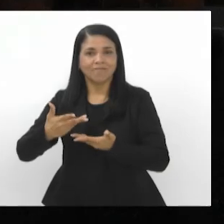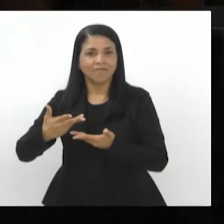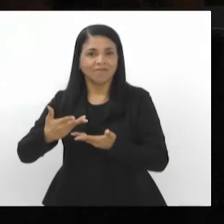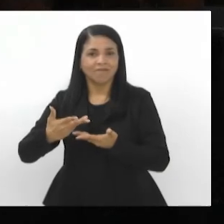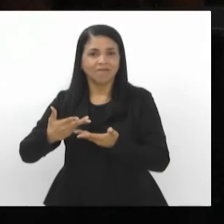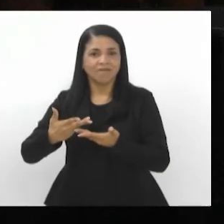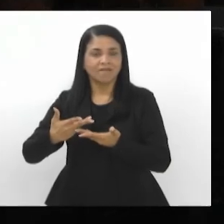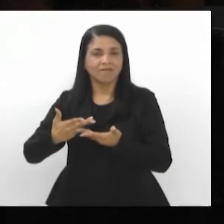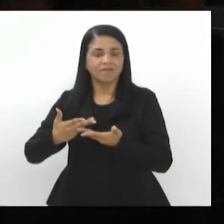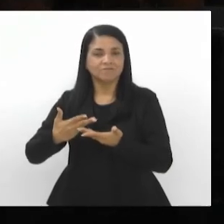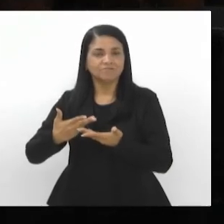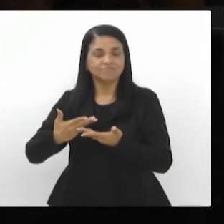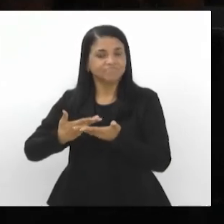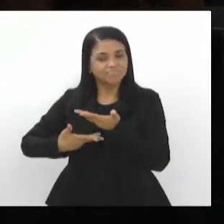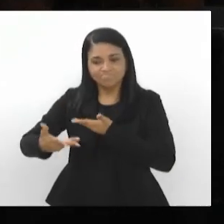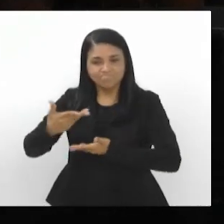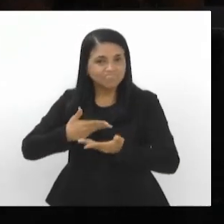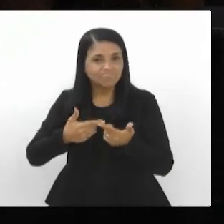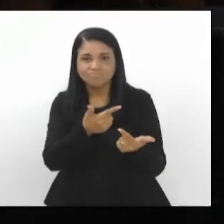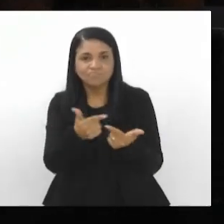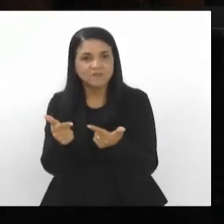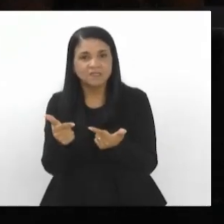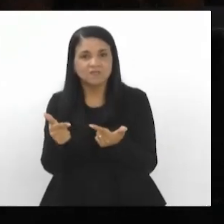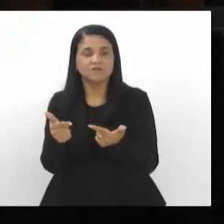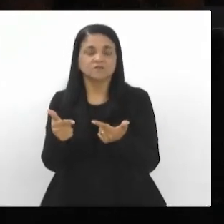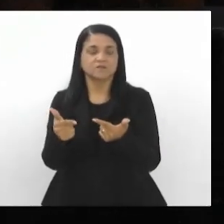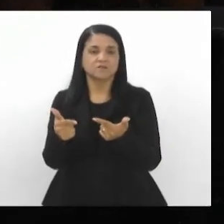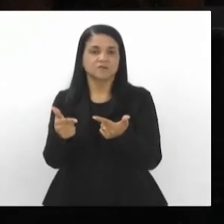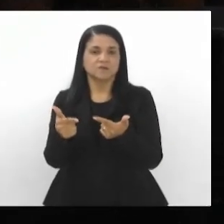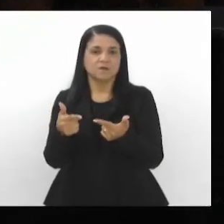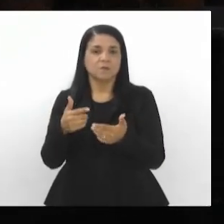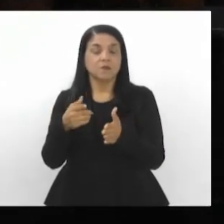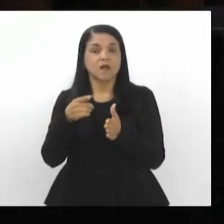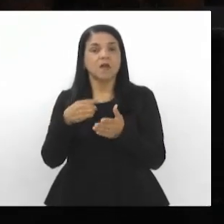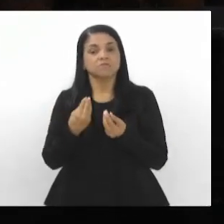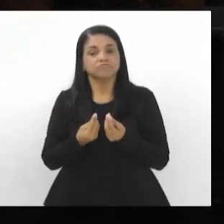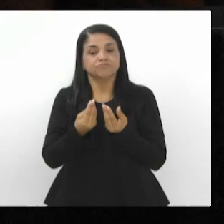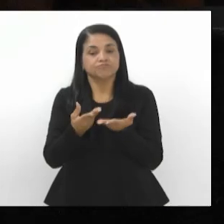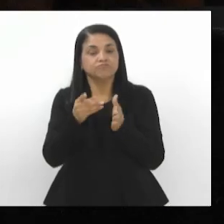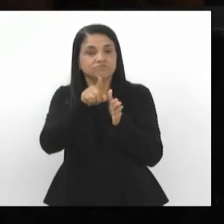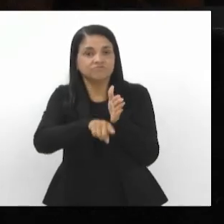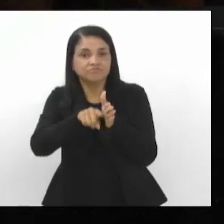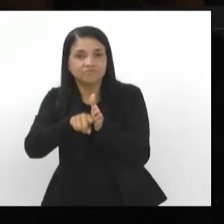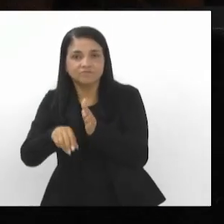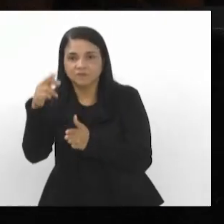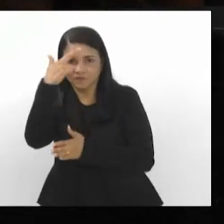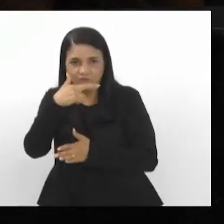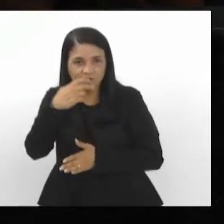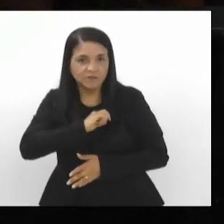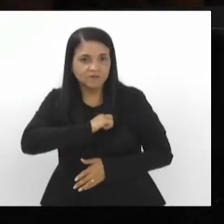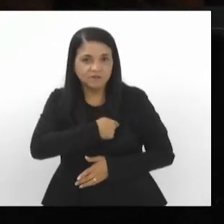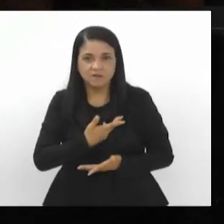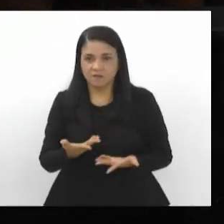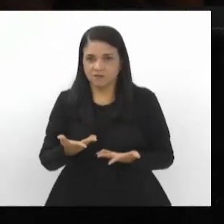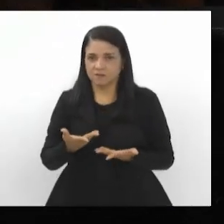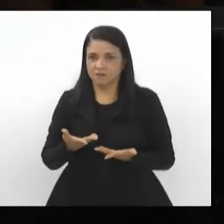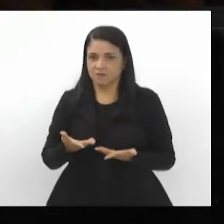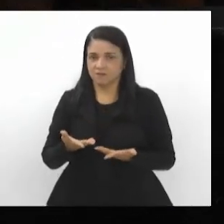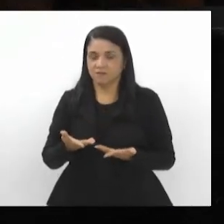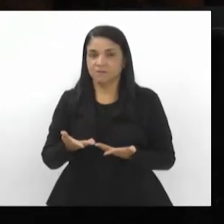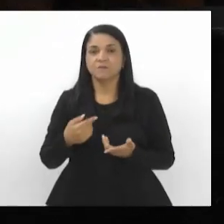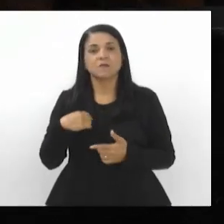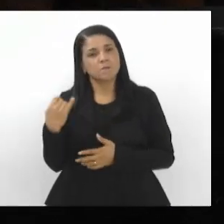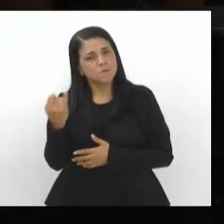processo de contrapartida para que pudessem receber esses benefícios fiscais do Estado do Rio de Janeiro. E é